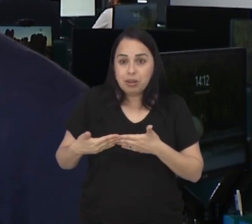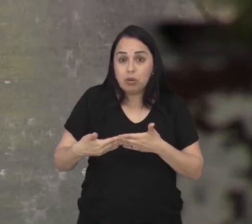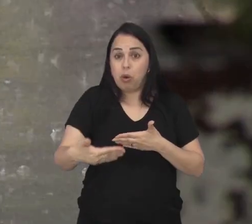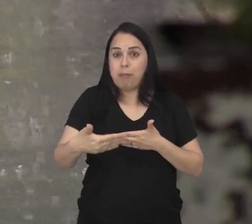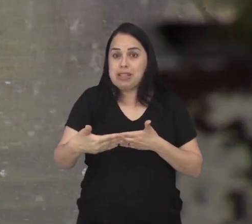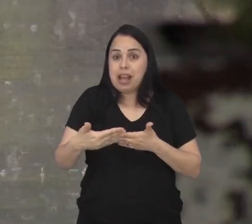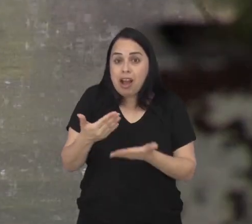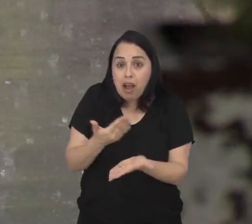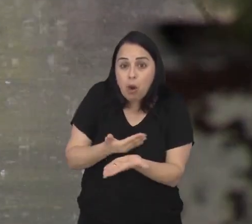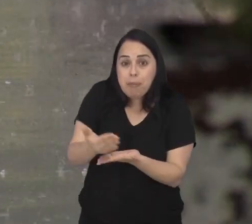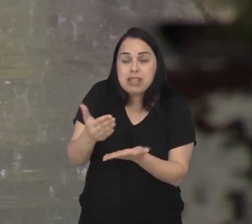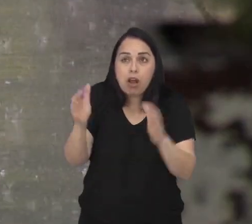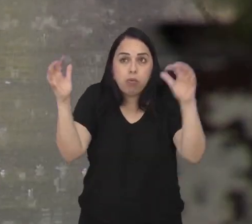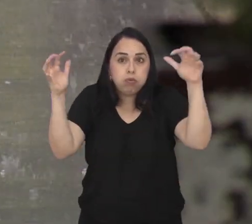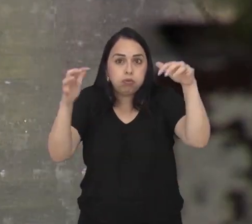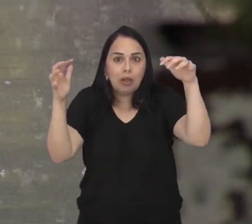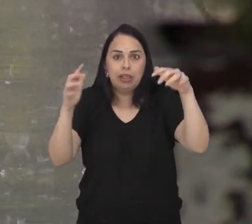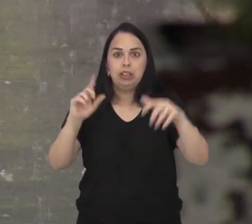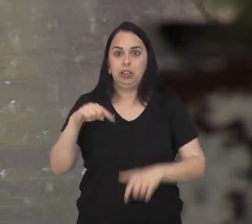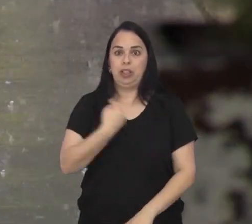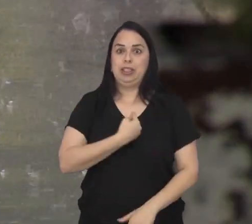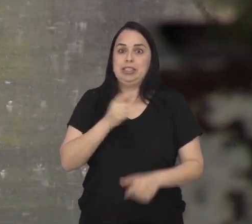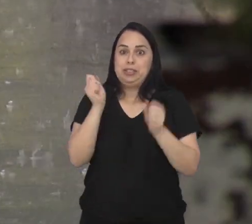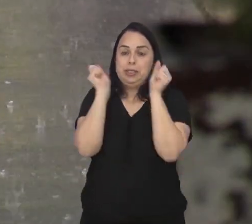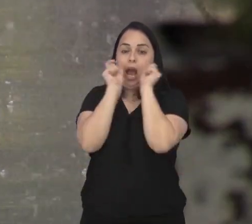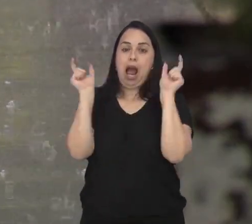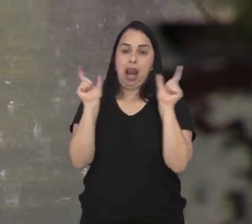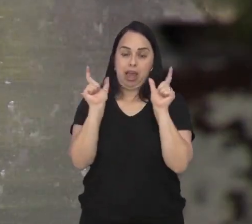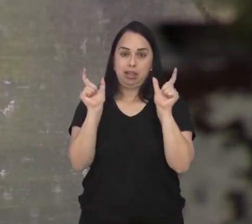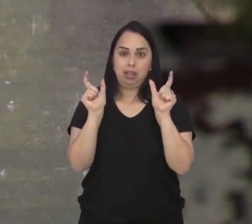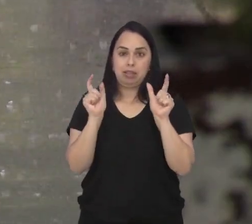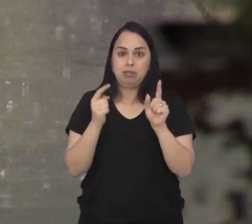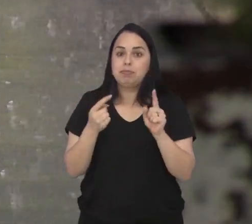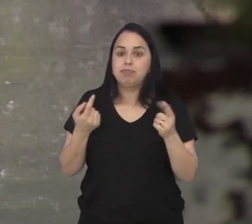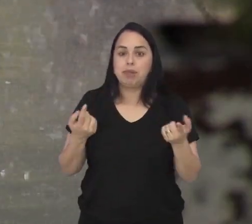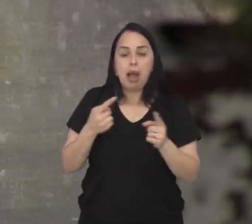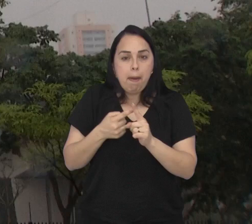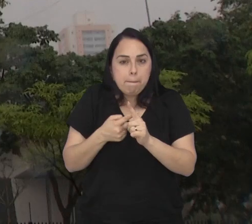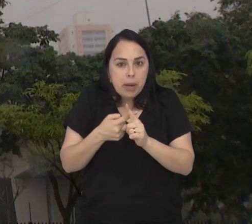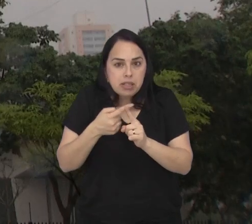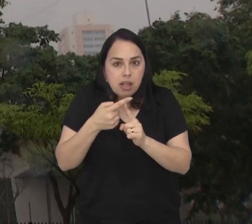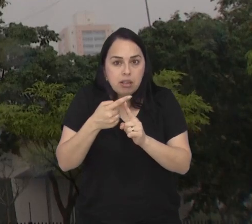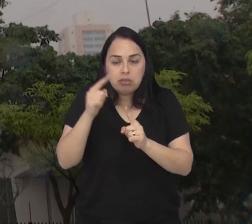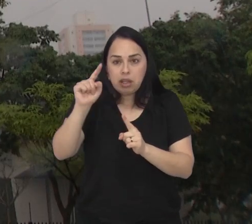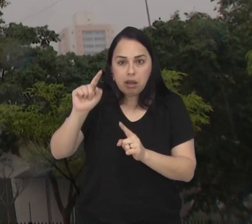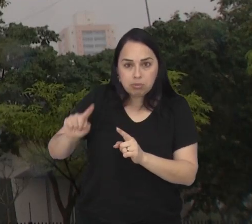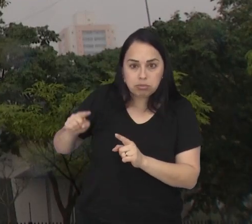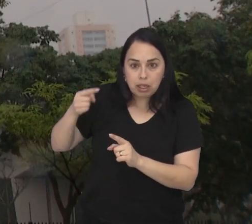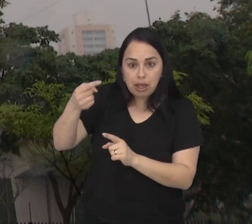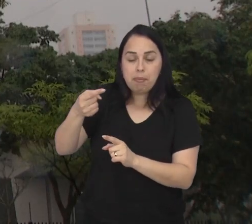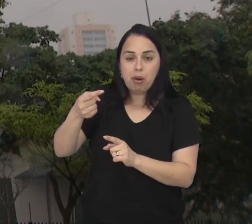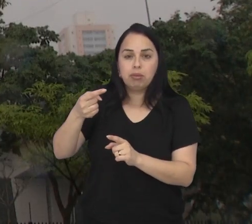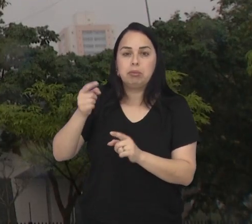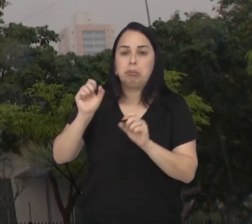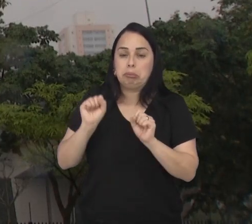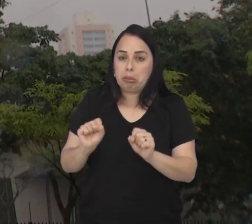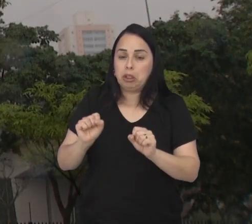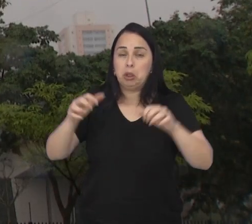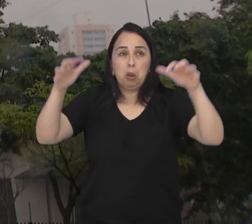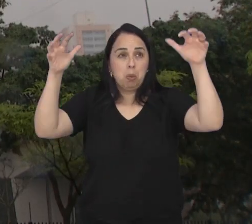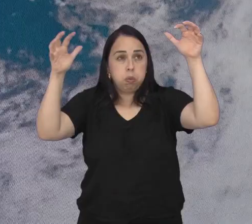de chuva. E a aproximação da temporada de chuvas acende o sinal de alerta. A previsão indica que a